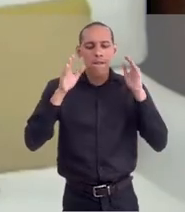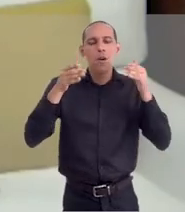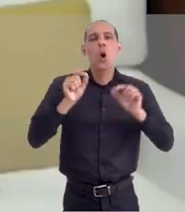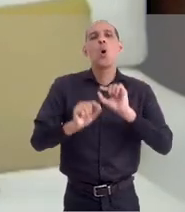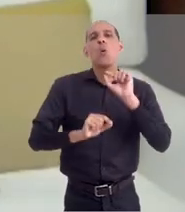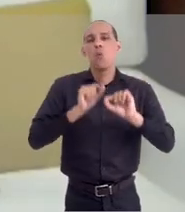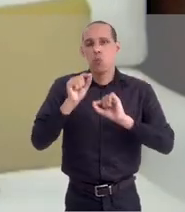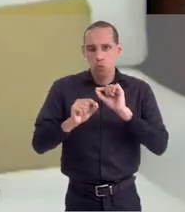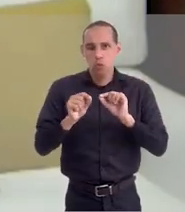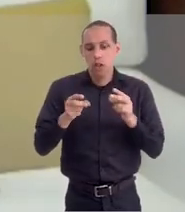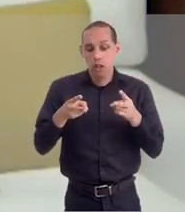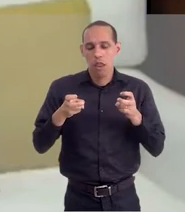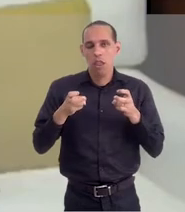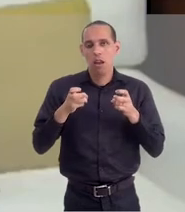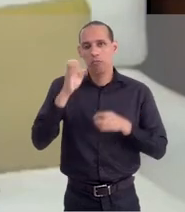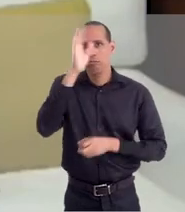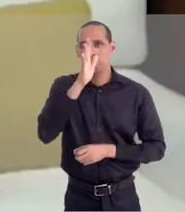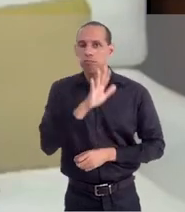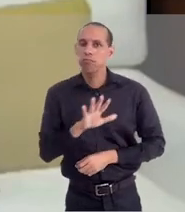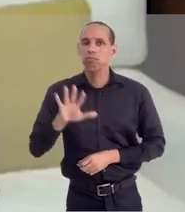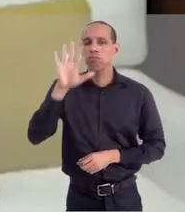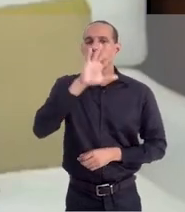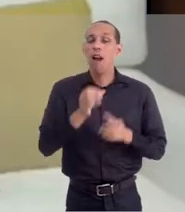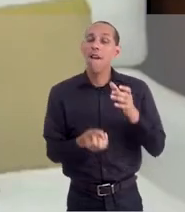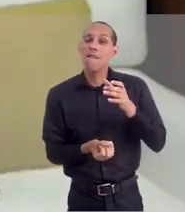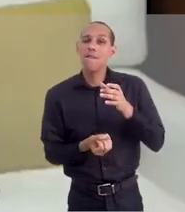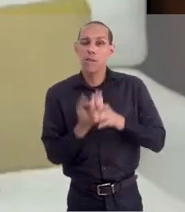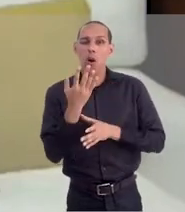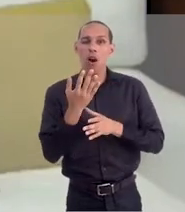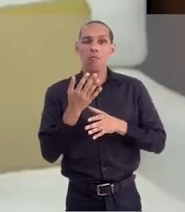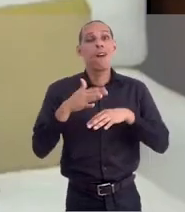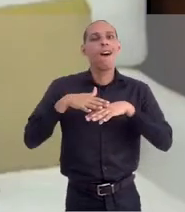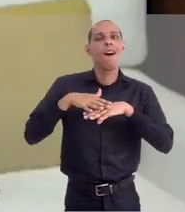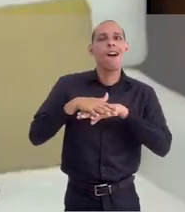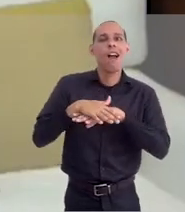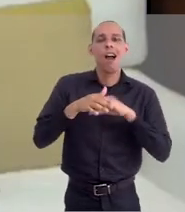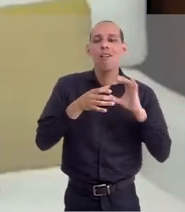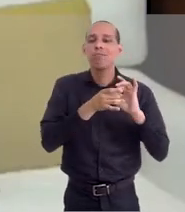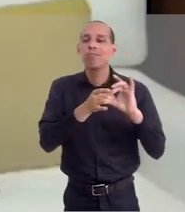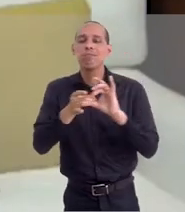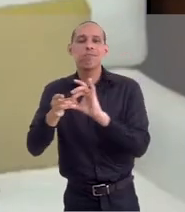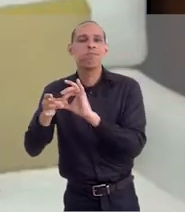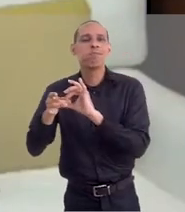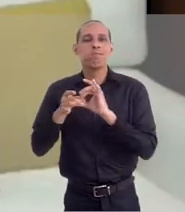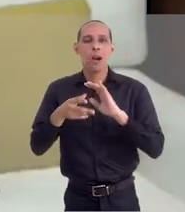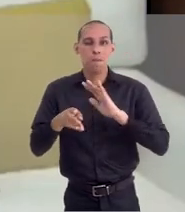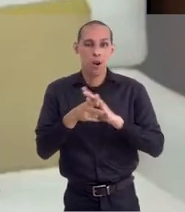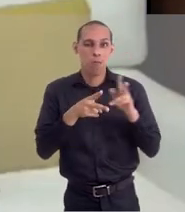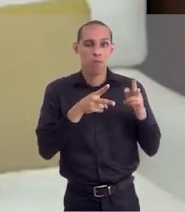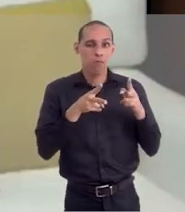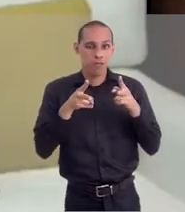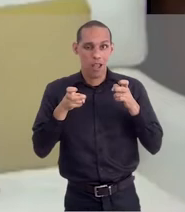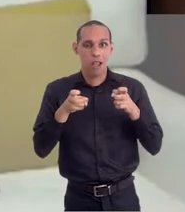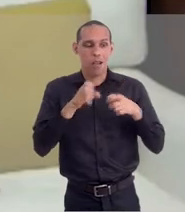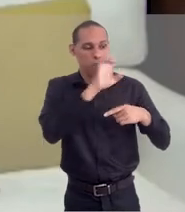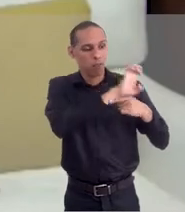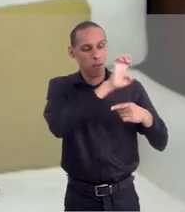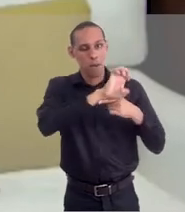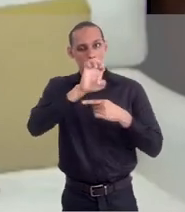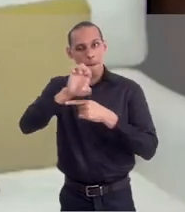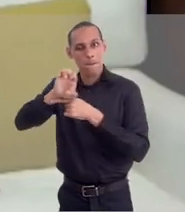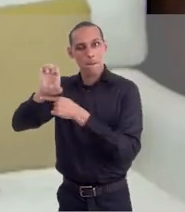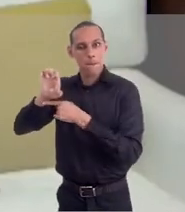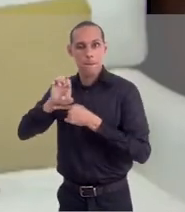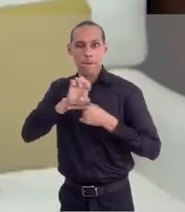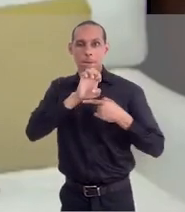a tônica do SEBRAE Nacional é da formação cada vez maior de uma rede, né, de uma rede dos SEBRAES